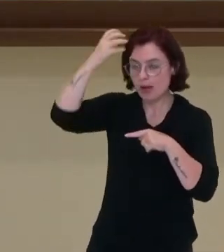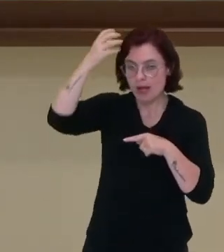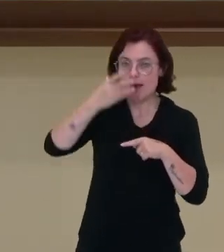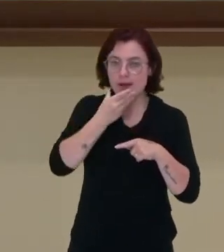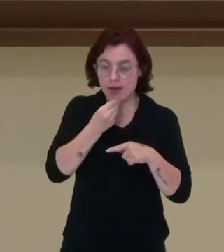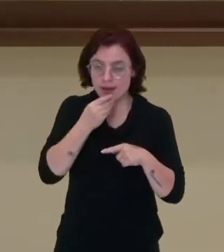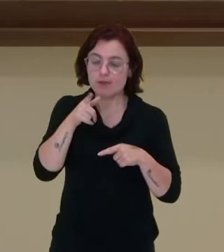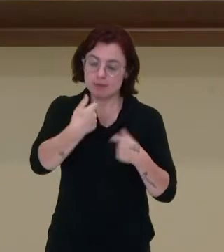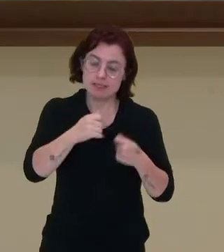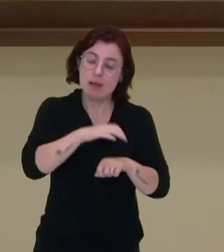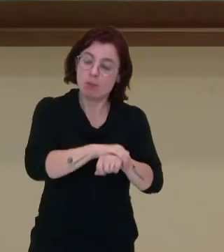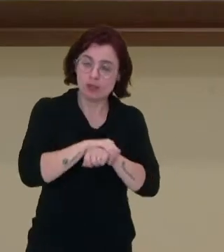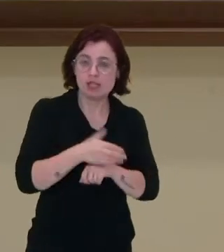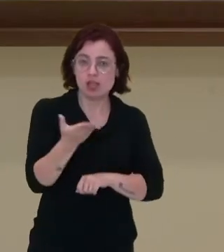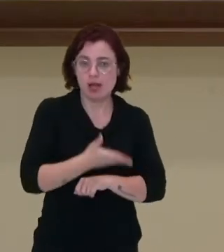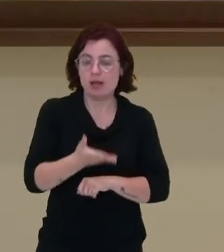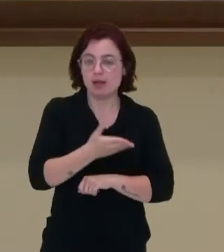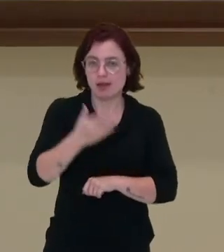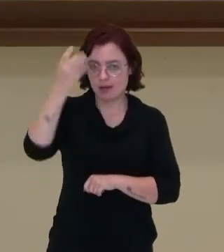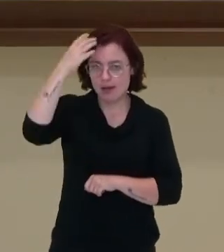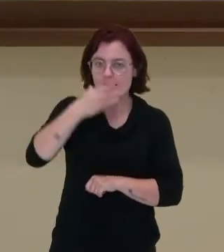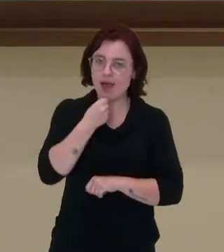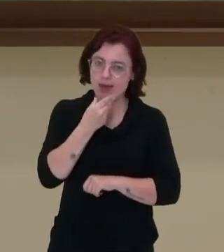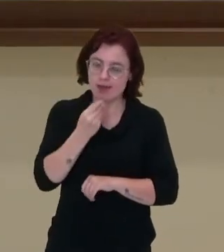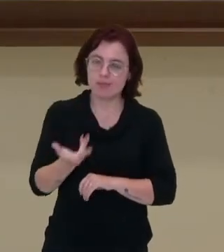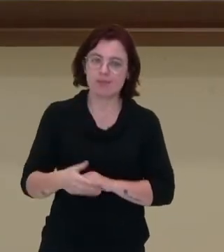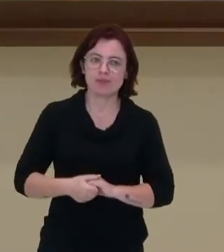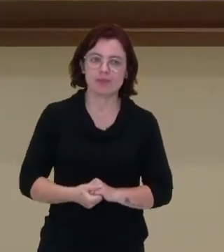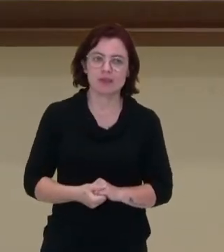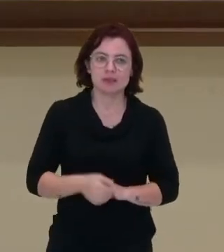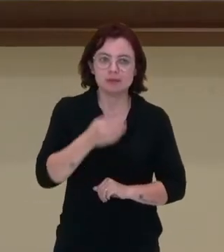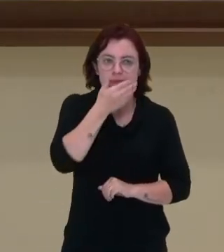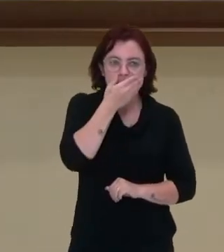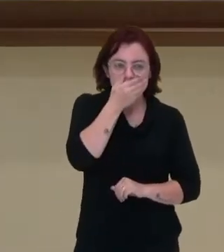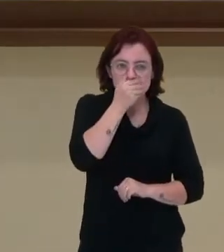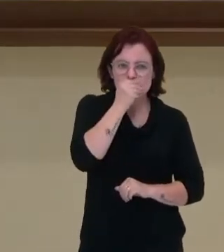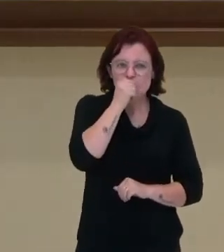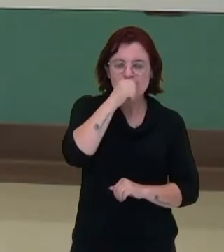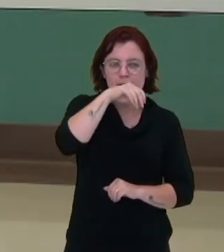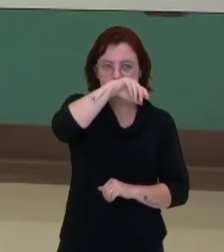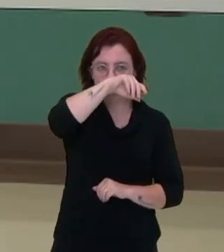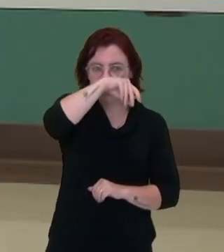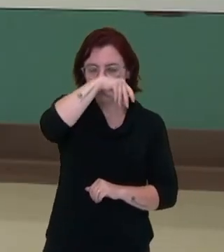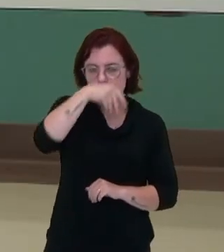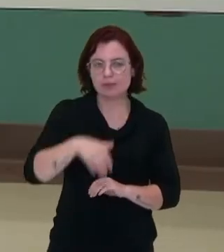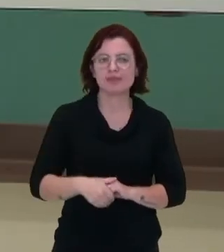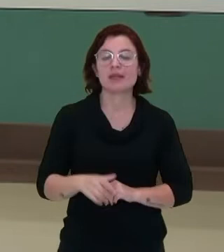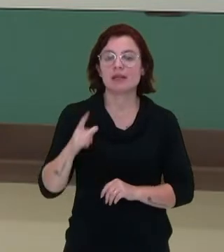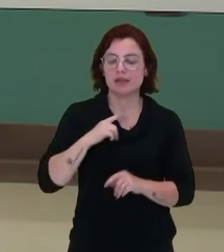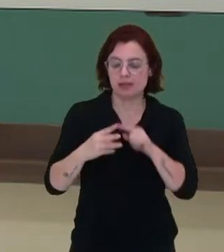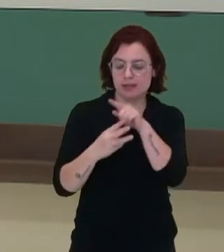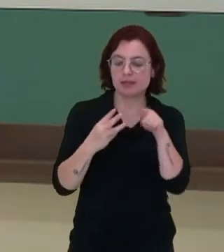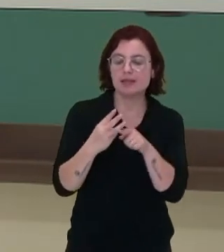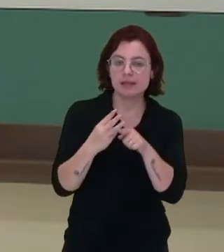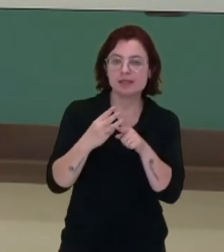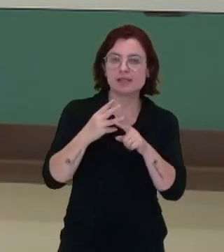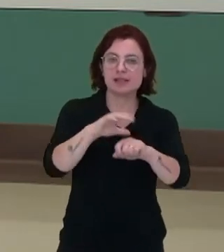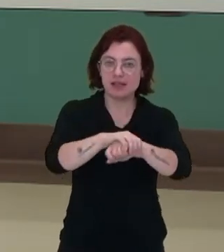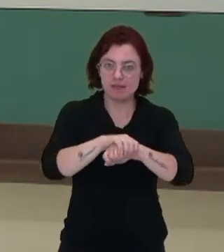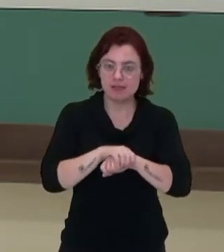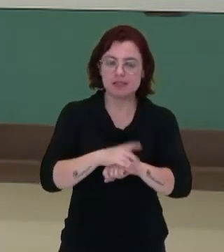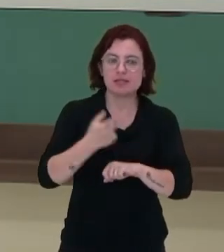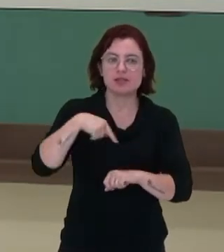você tem que proteger o seu rei, tá? Como que é isso? Olha só. Existem 3 defesas